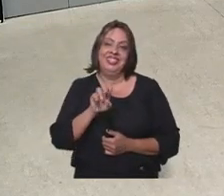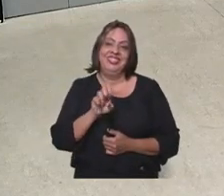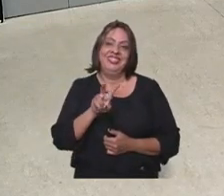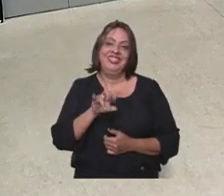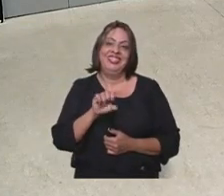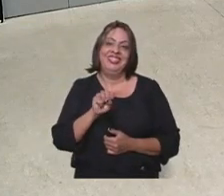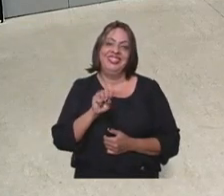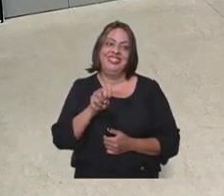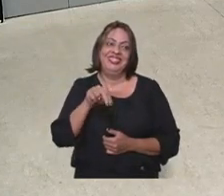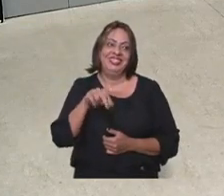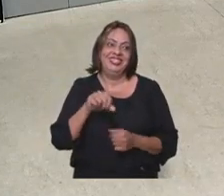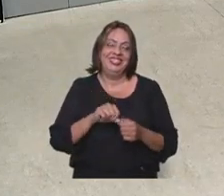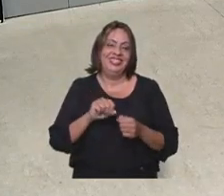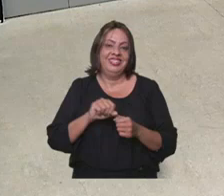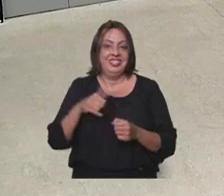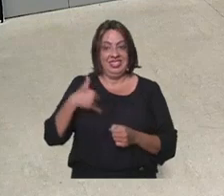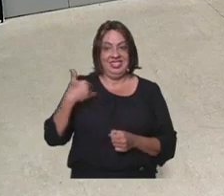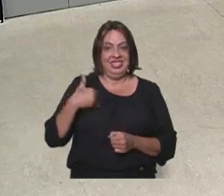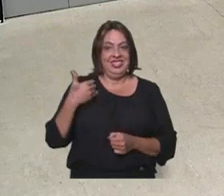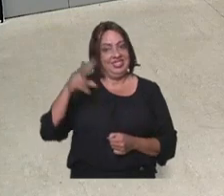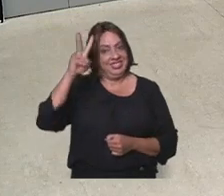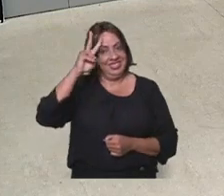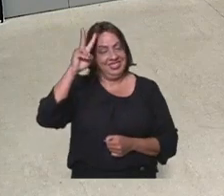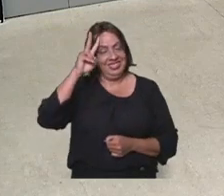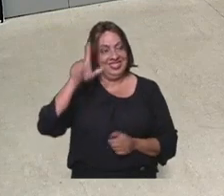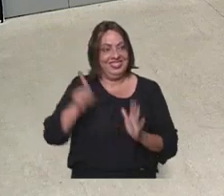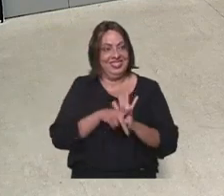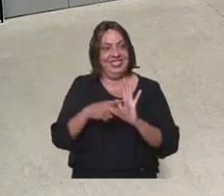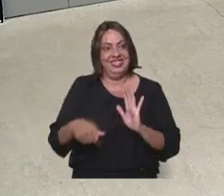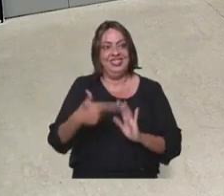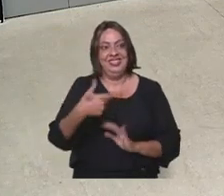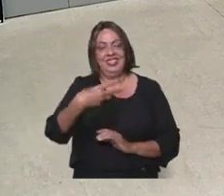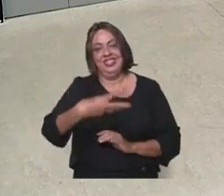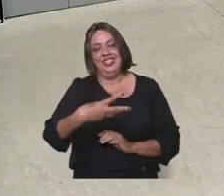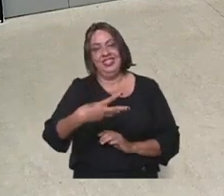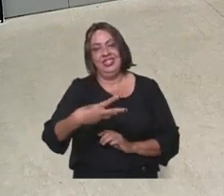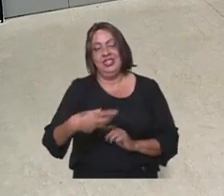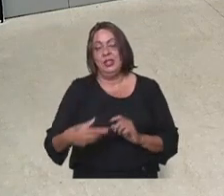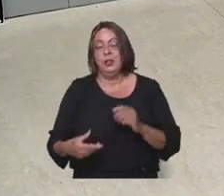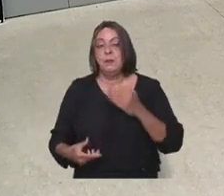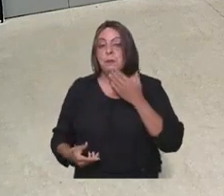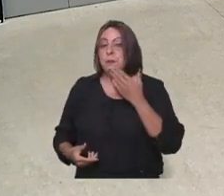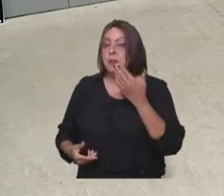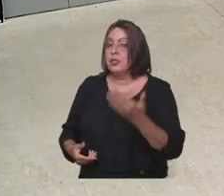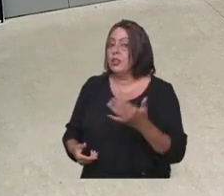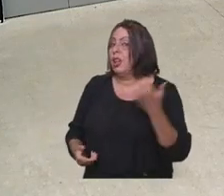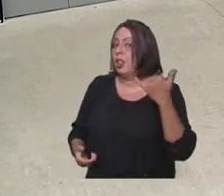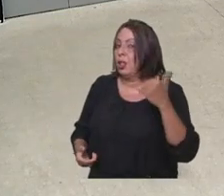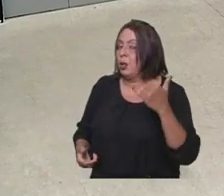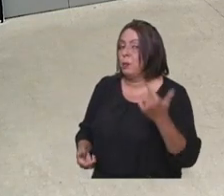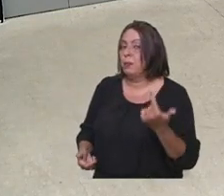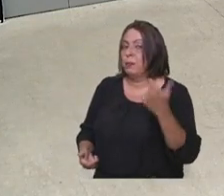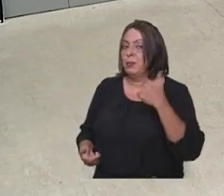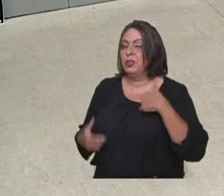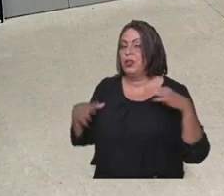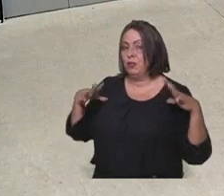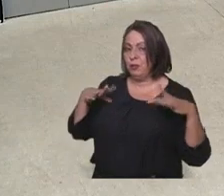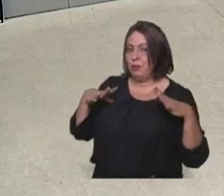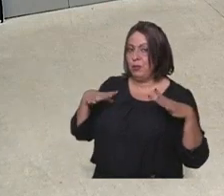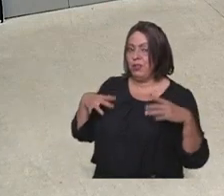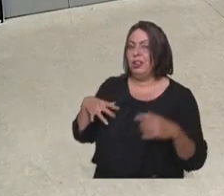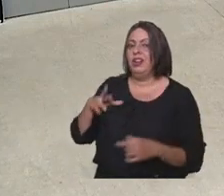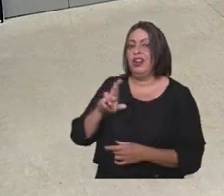dela. Eles que fizeram aniversário segunda-feira, dia 23. Olha quem tá pedindo, manda um alô pra mim. Ela tá de folga hoje,